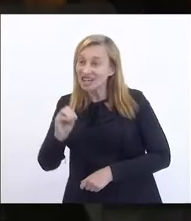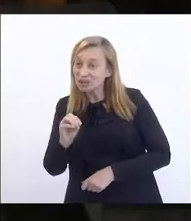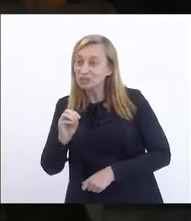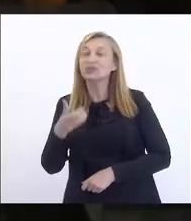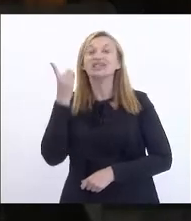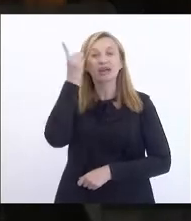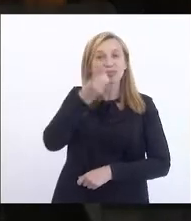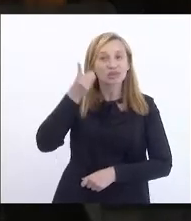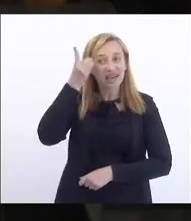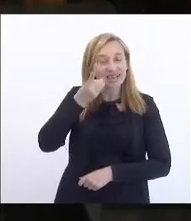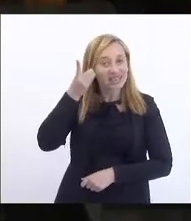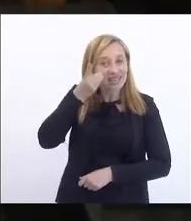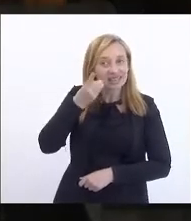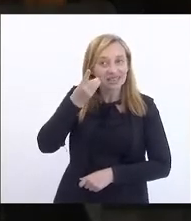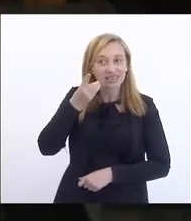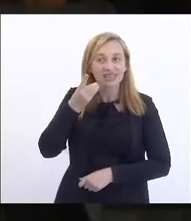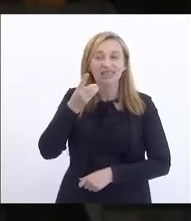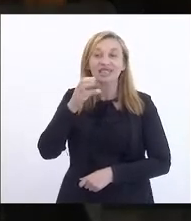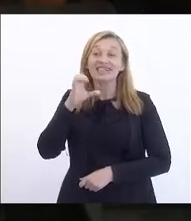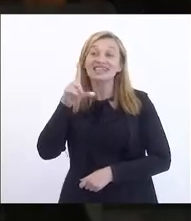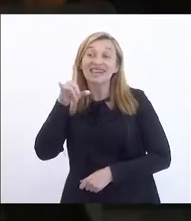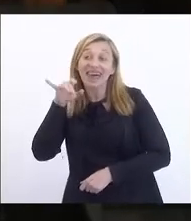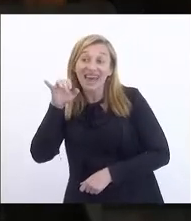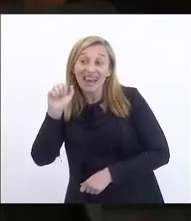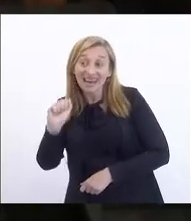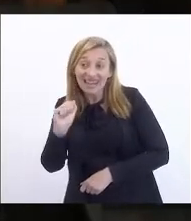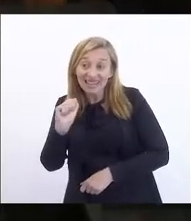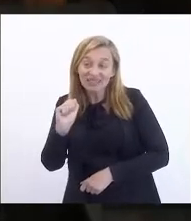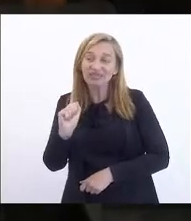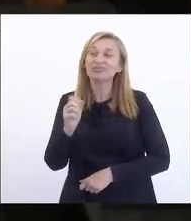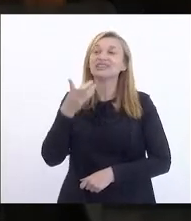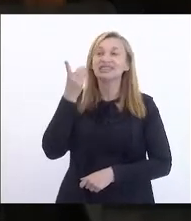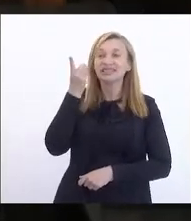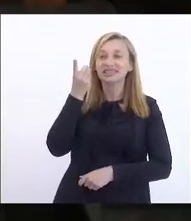deputada Célia Jordão,